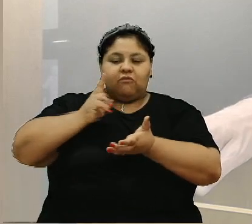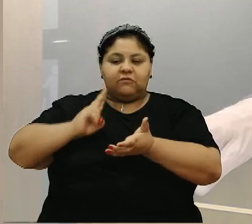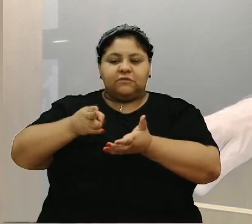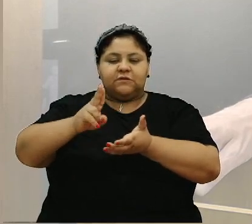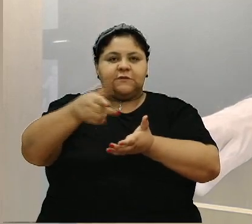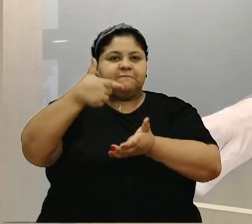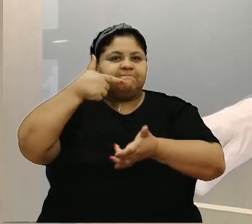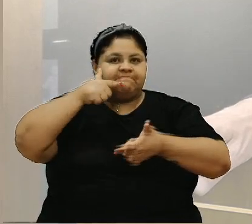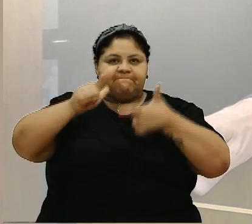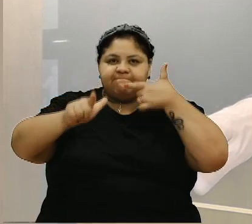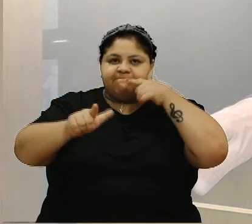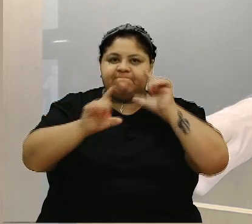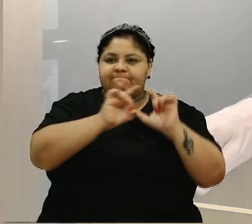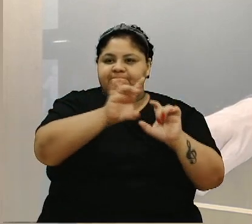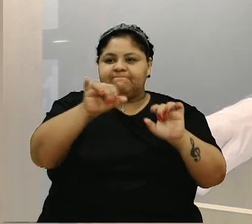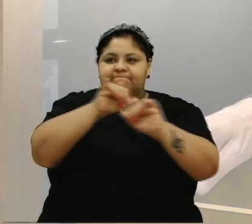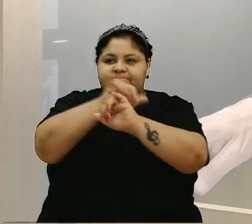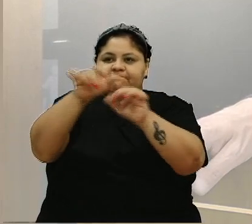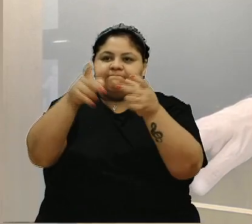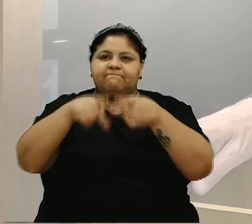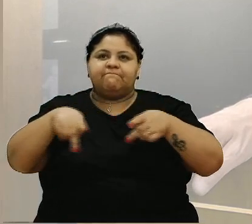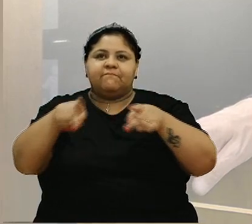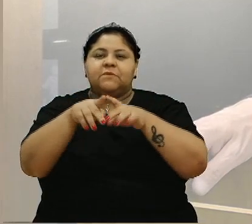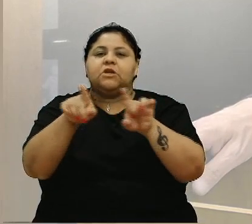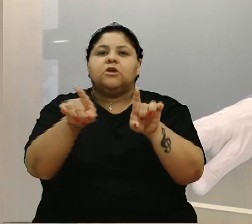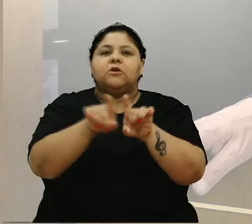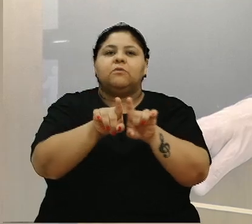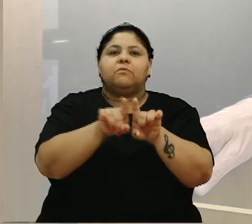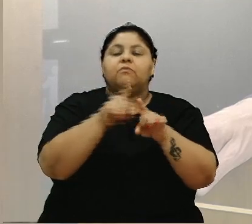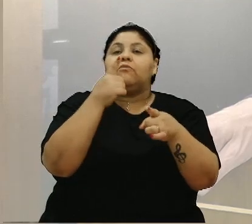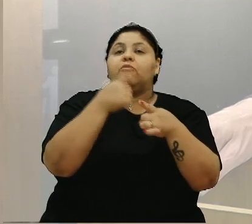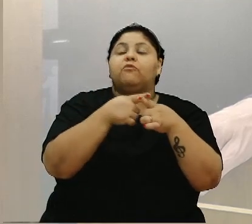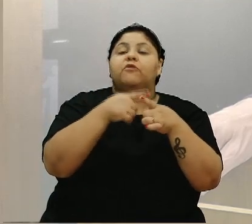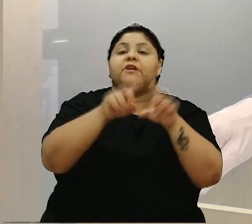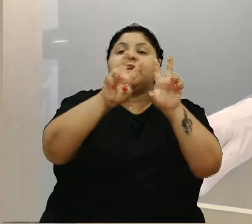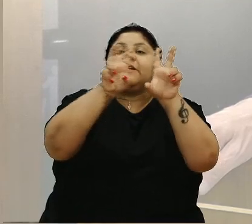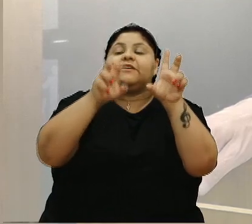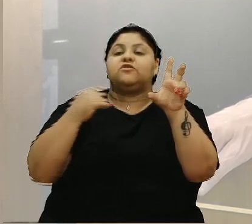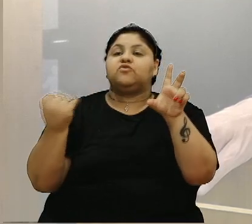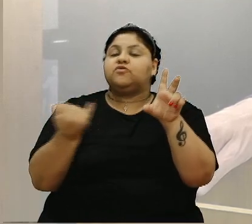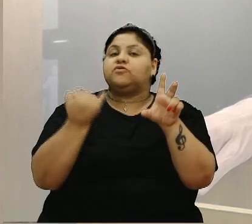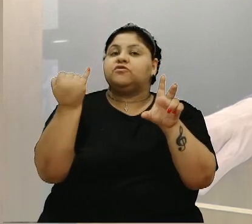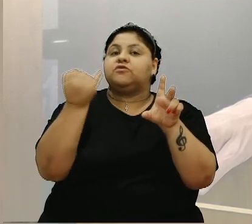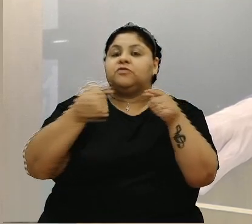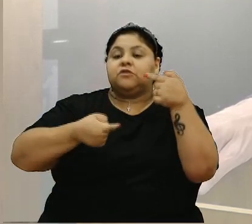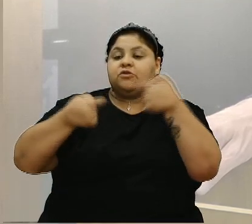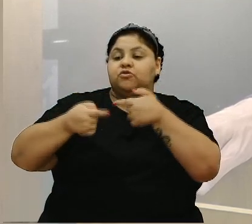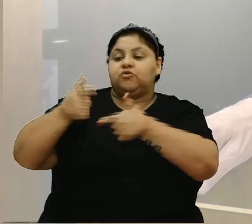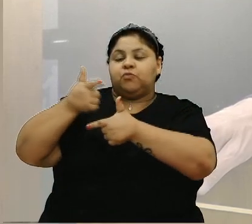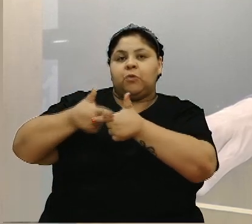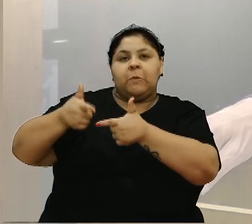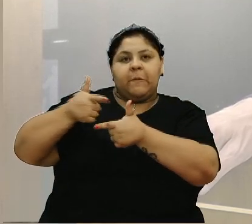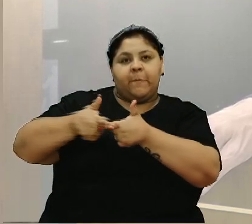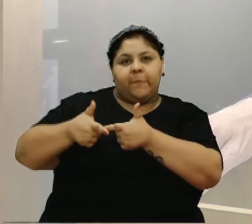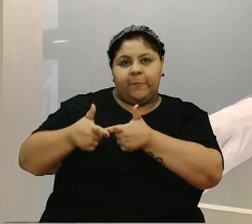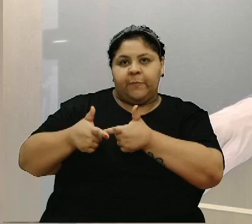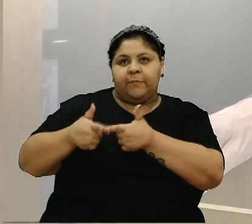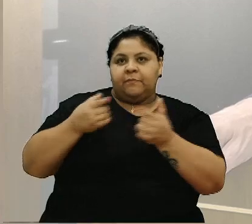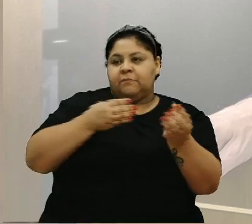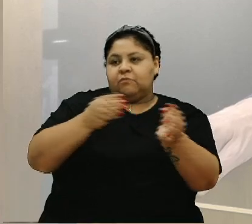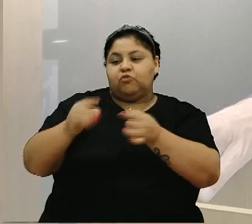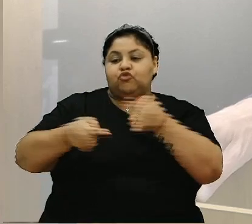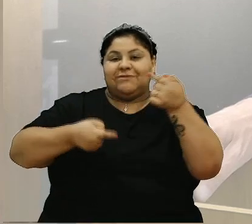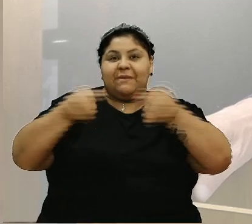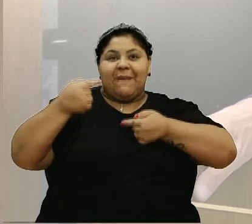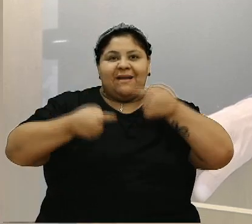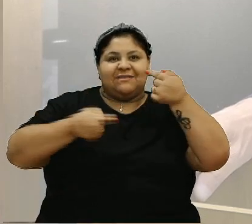cada campanha política, porque trazemos assuntos importantes, discutimos problemas, foram muitos